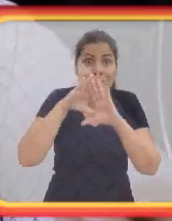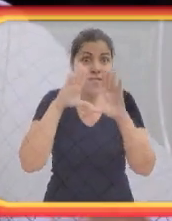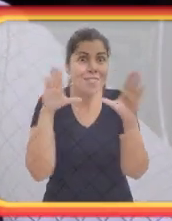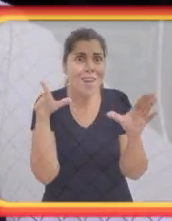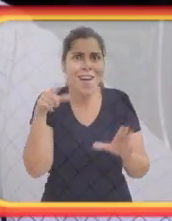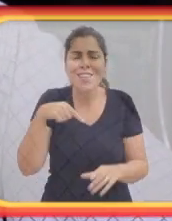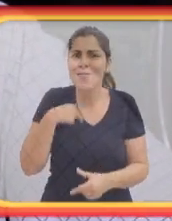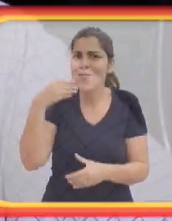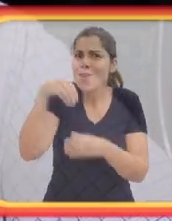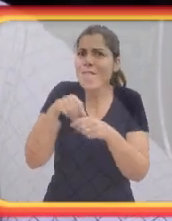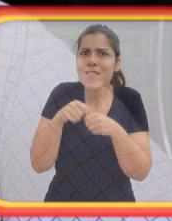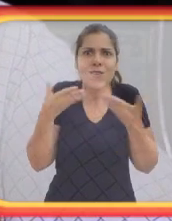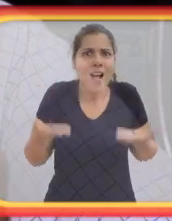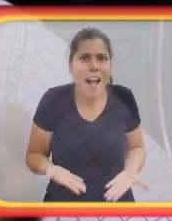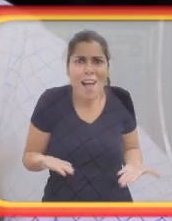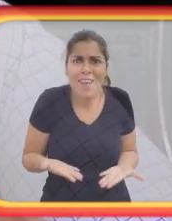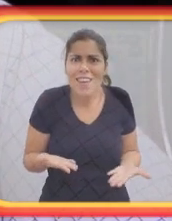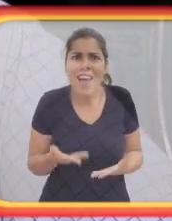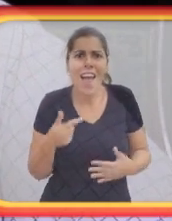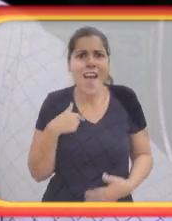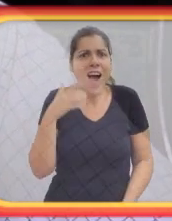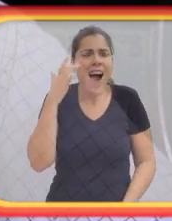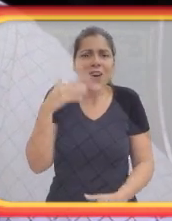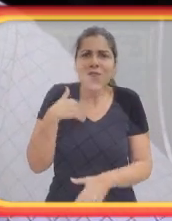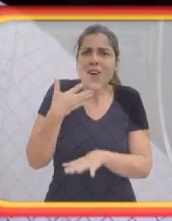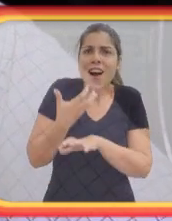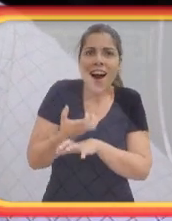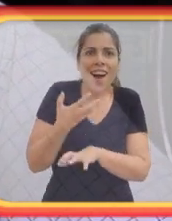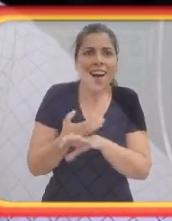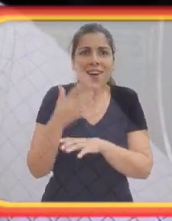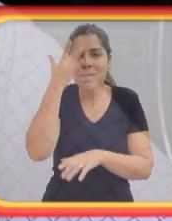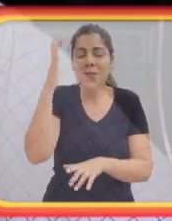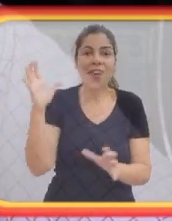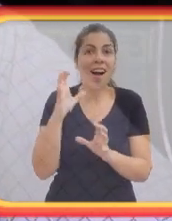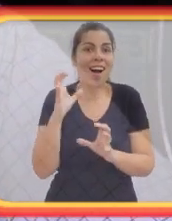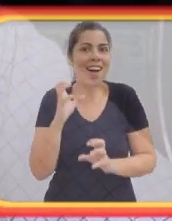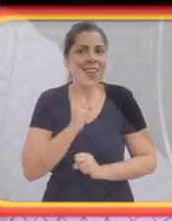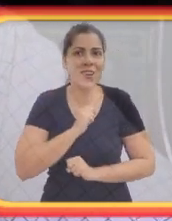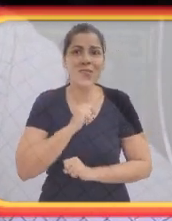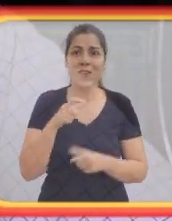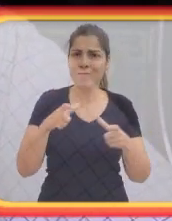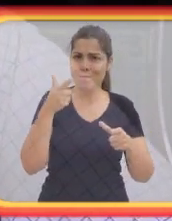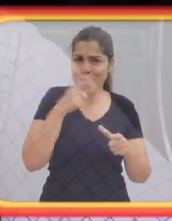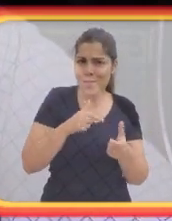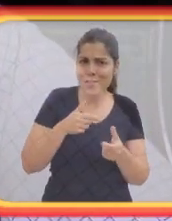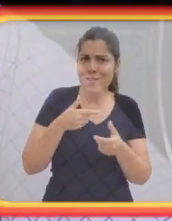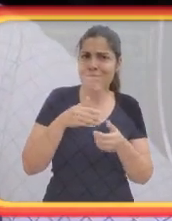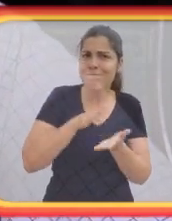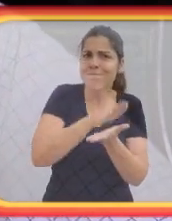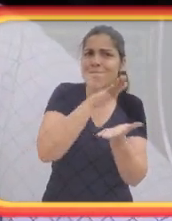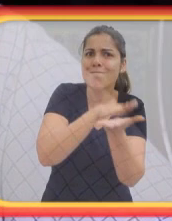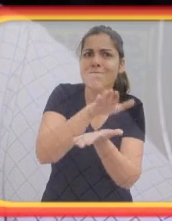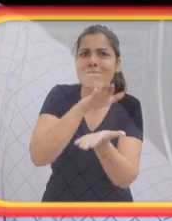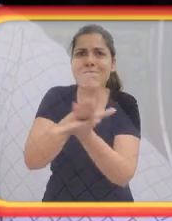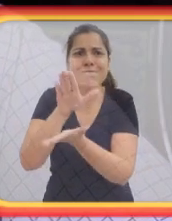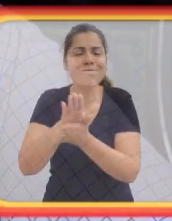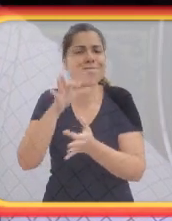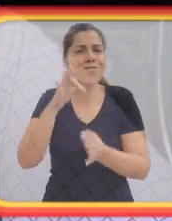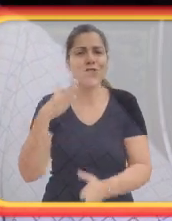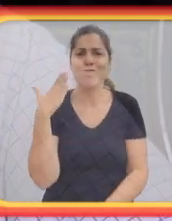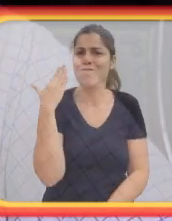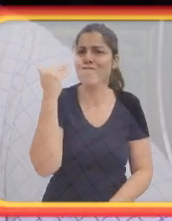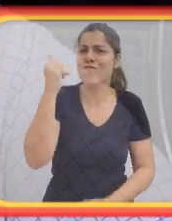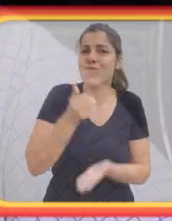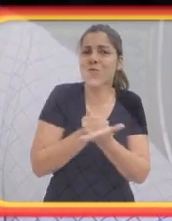aqui que eu estou fazendo aqui. Eu sei que eu fui gravando e o pessoal adorou, né? O disco